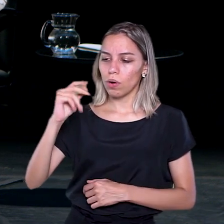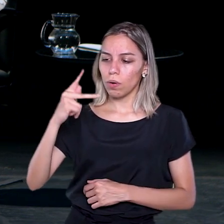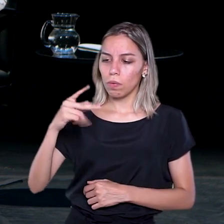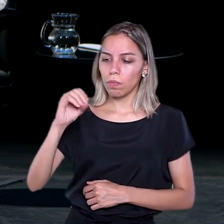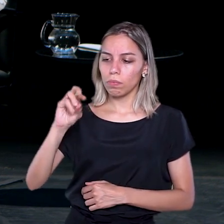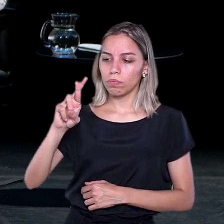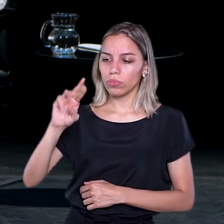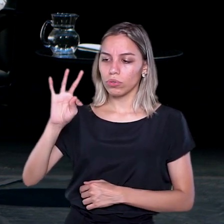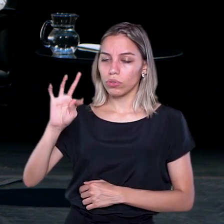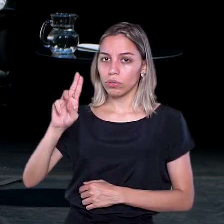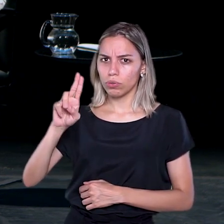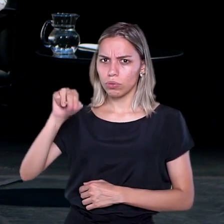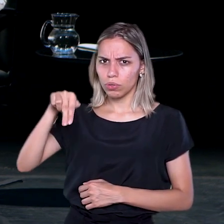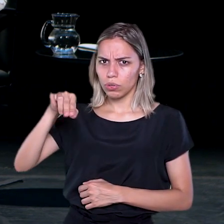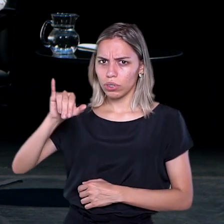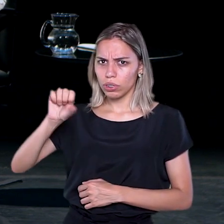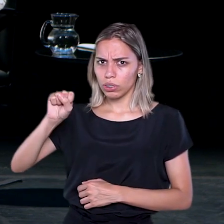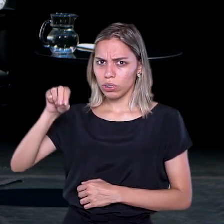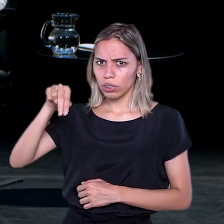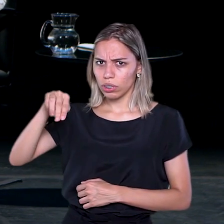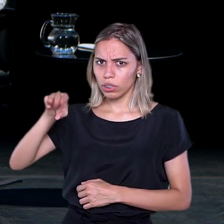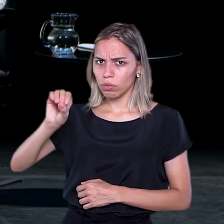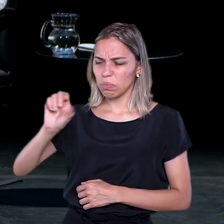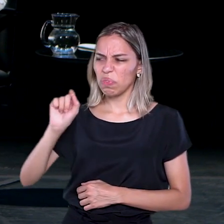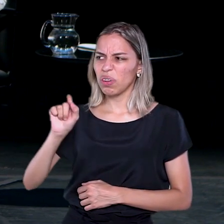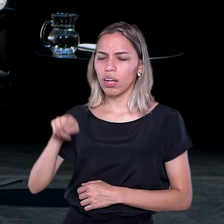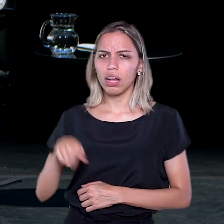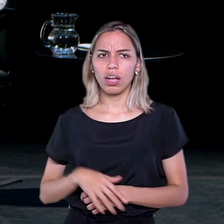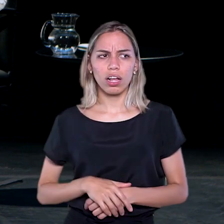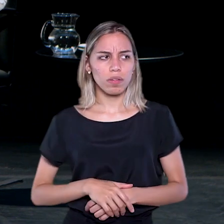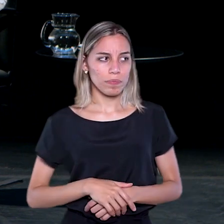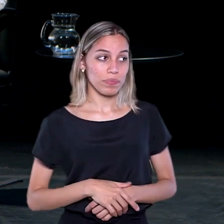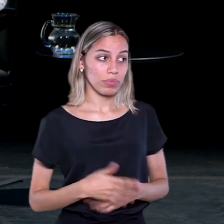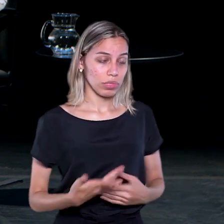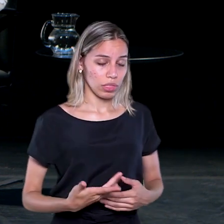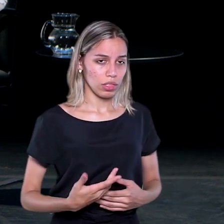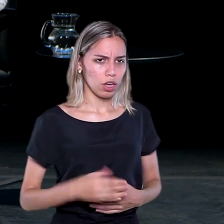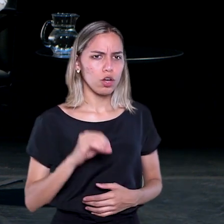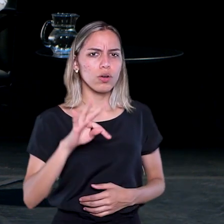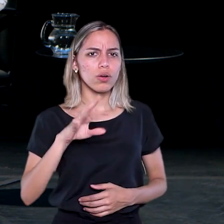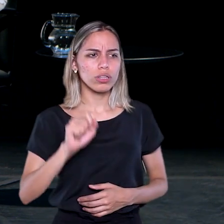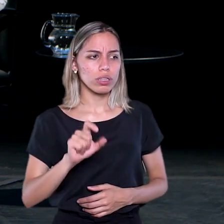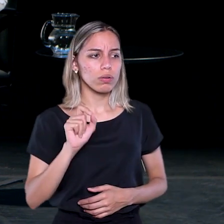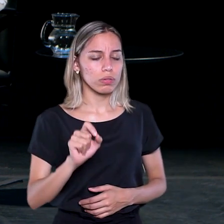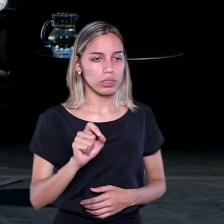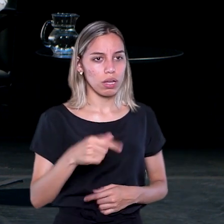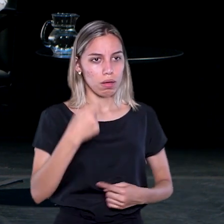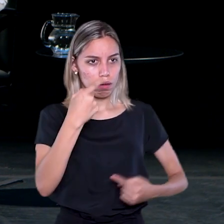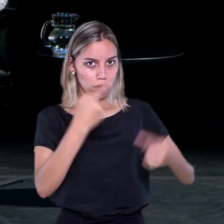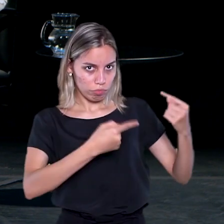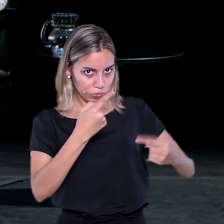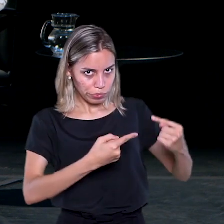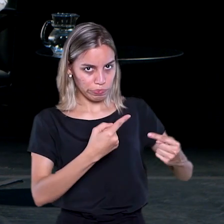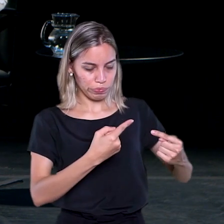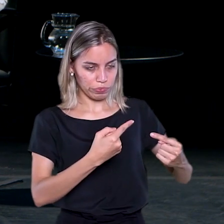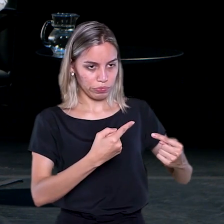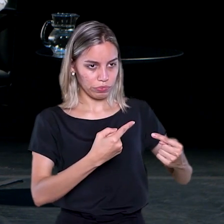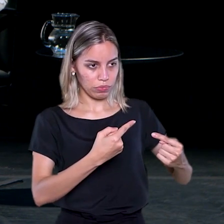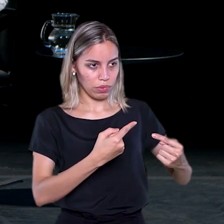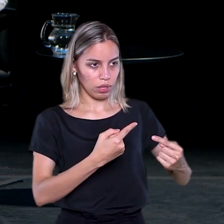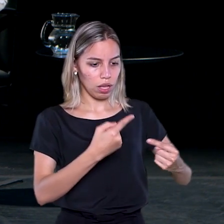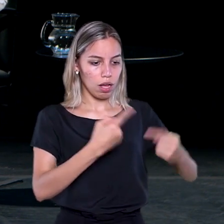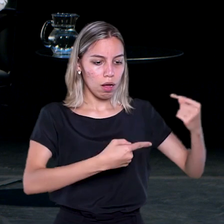também, Afonso, porque a gente não estabeleceu ainda medidas de controle da política pública. Não adianta uma política pública